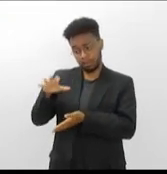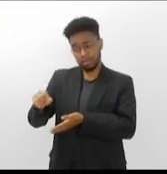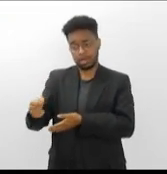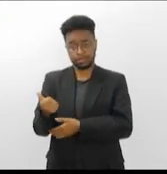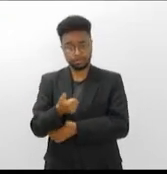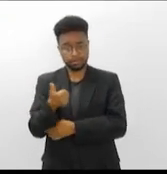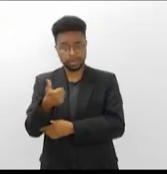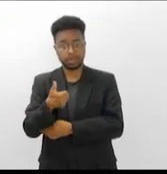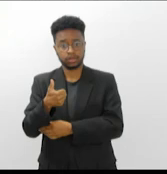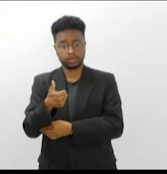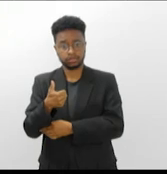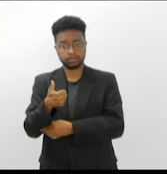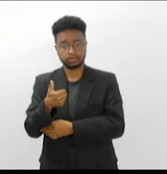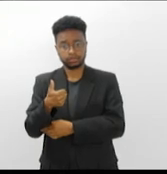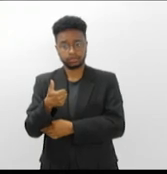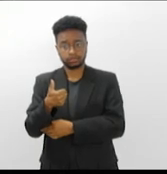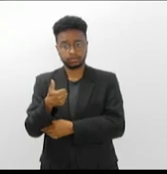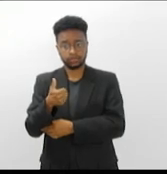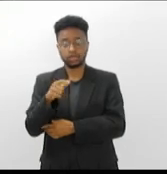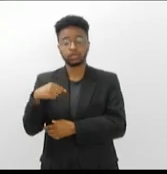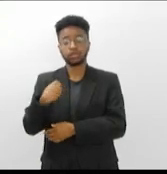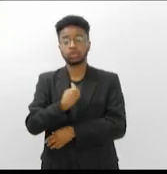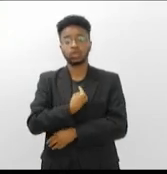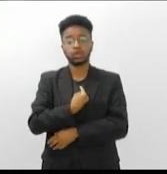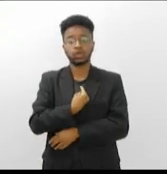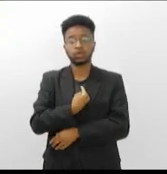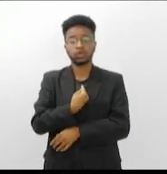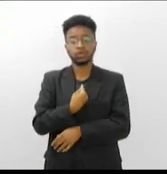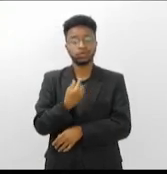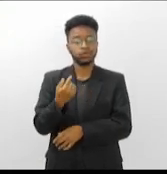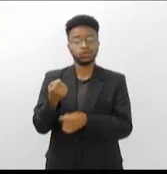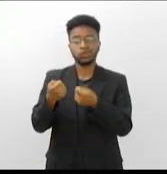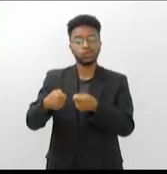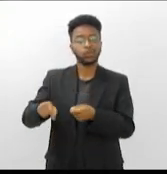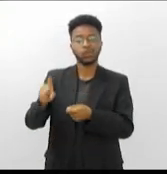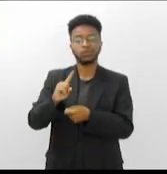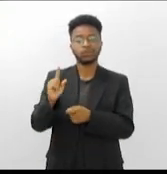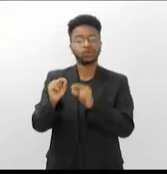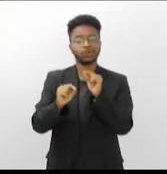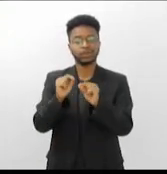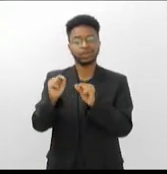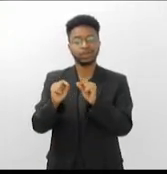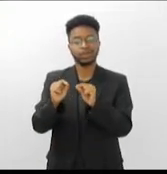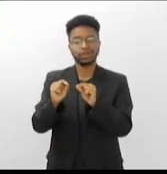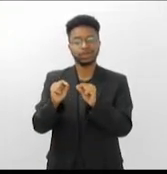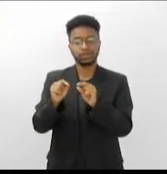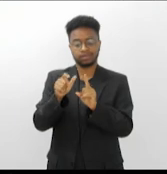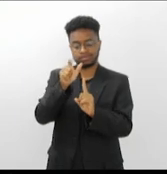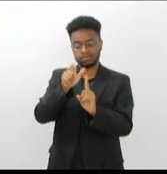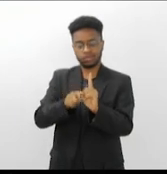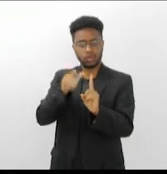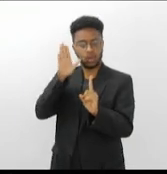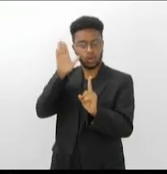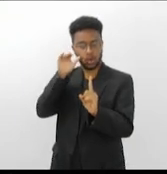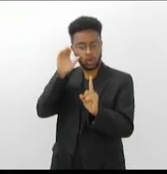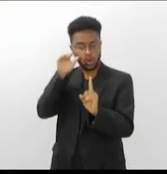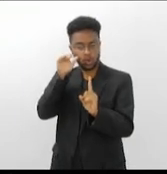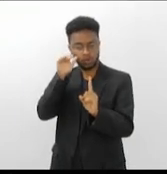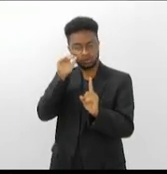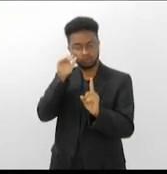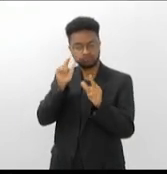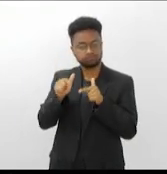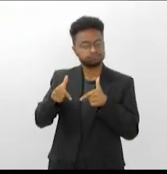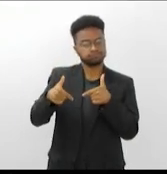que menos precisávamos, senhor presidente, era de um curioso amador para meter o